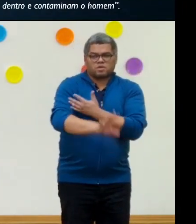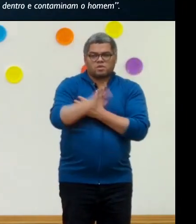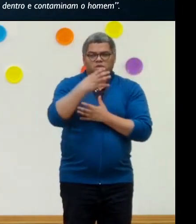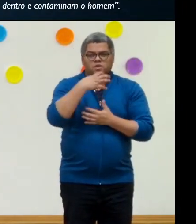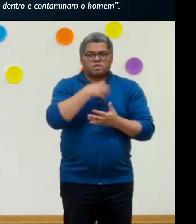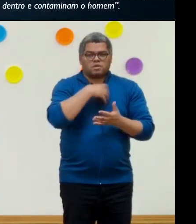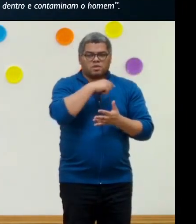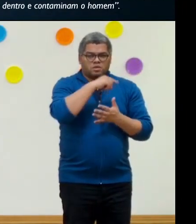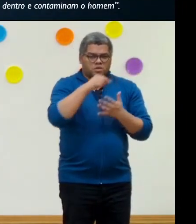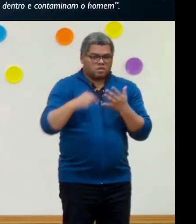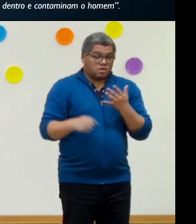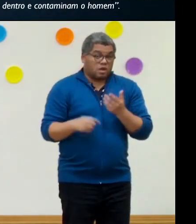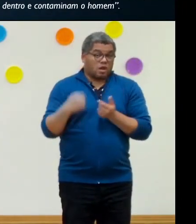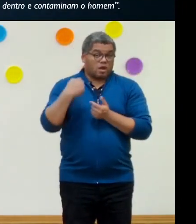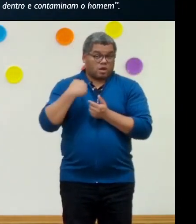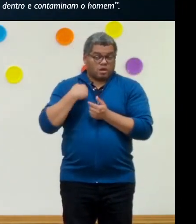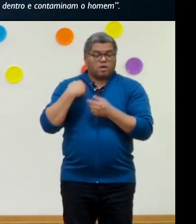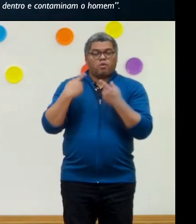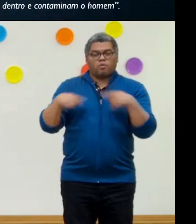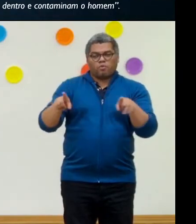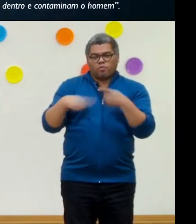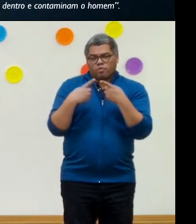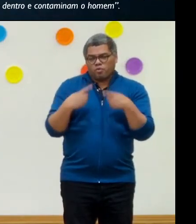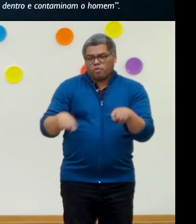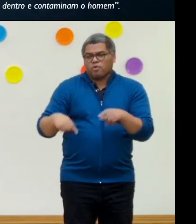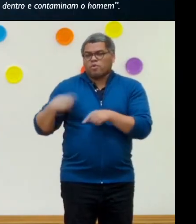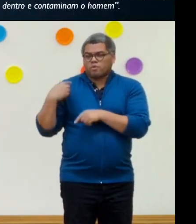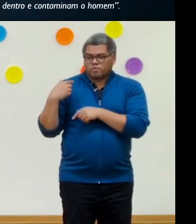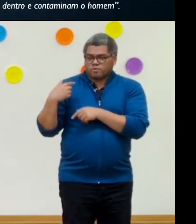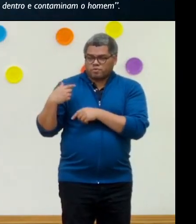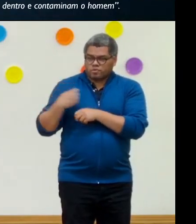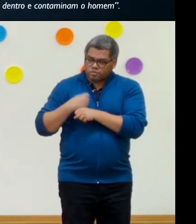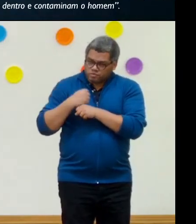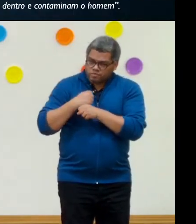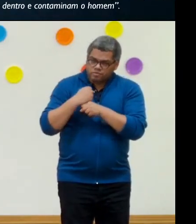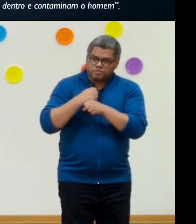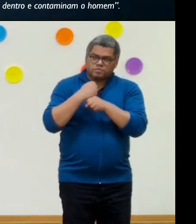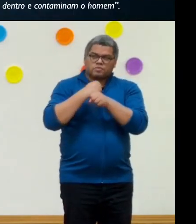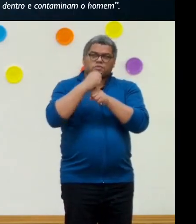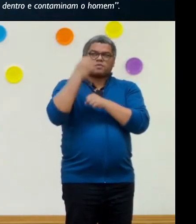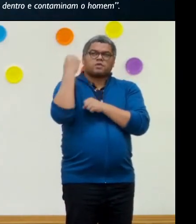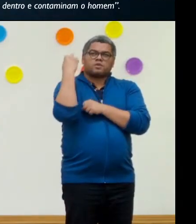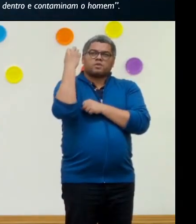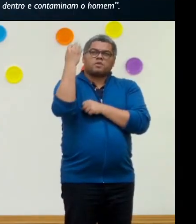fui músico prático por muitos anos. E um dia, viajando para tocar em algum lugar, na